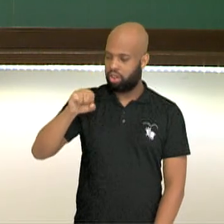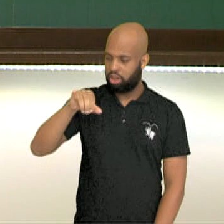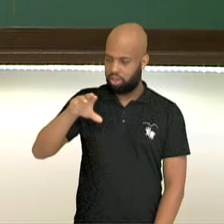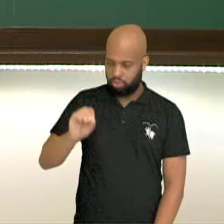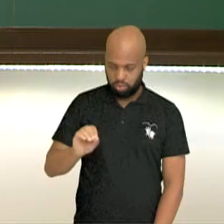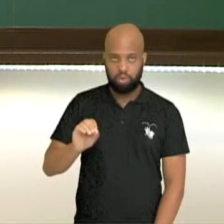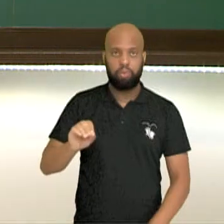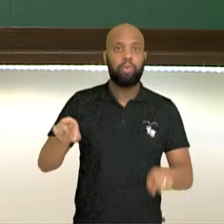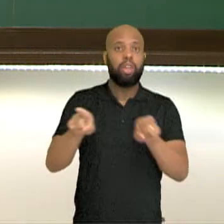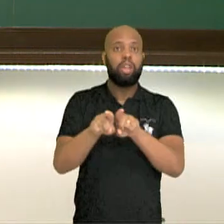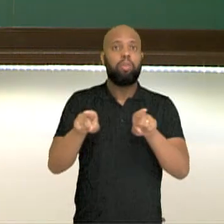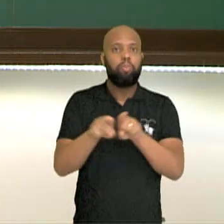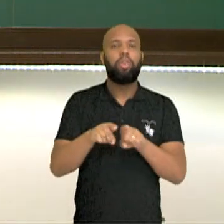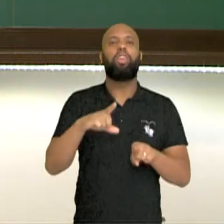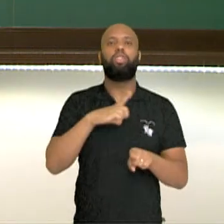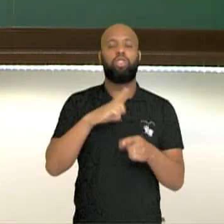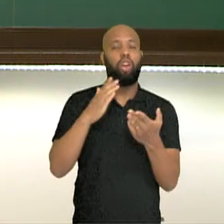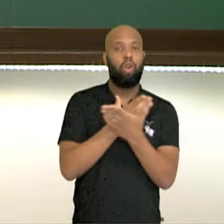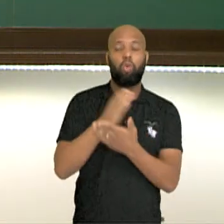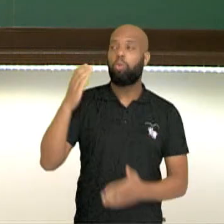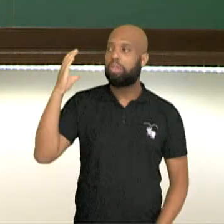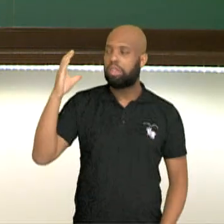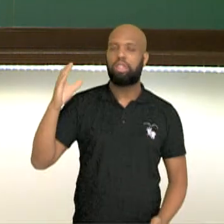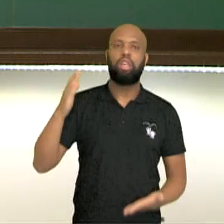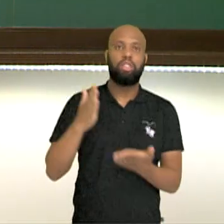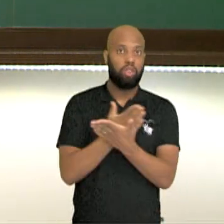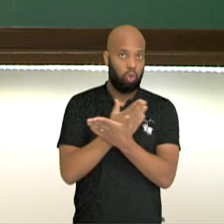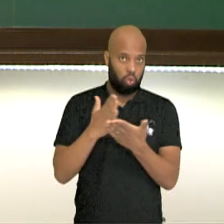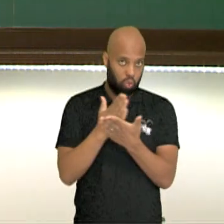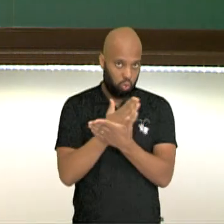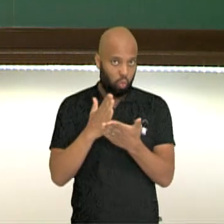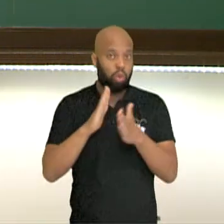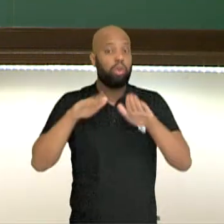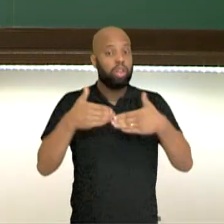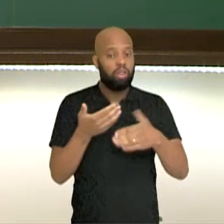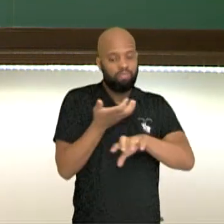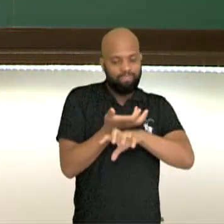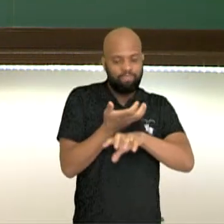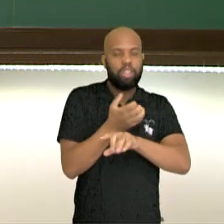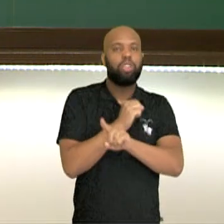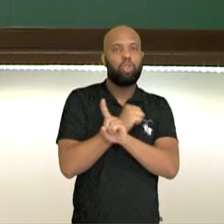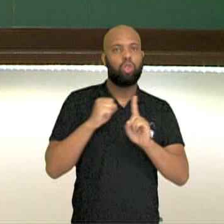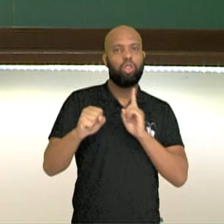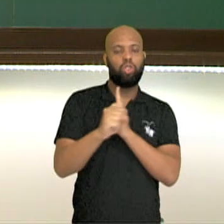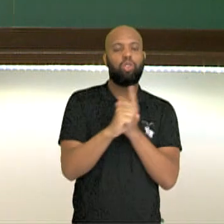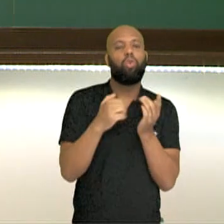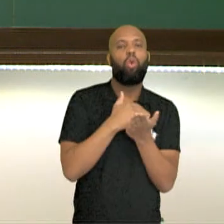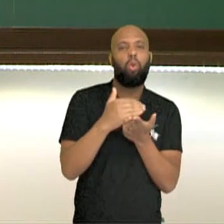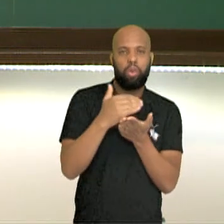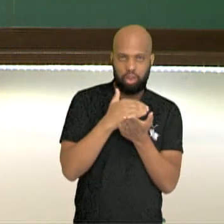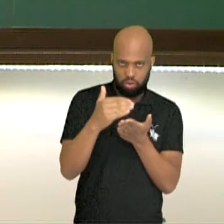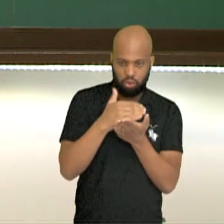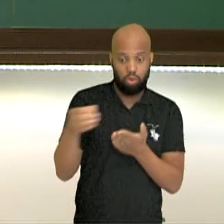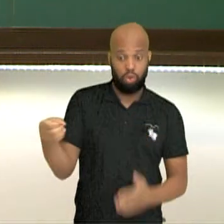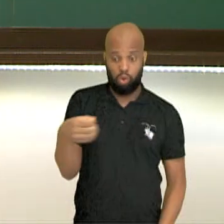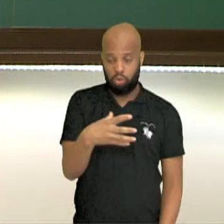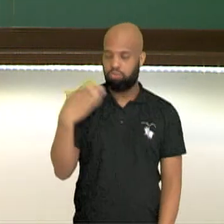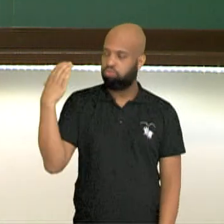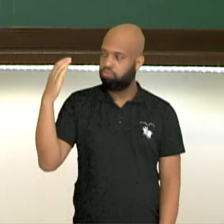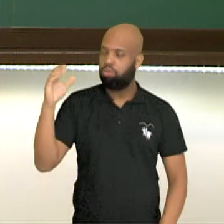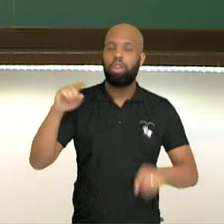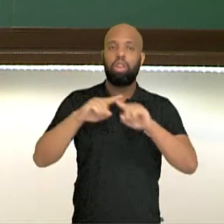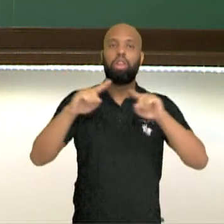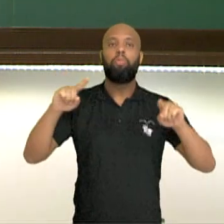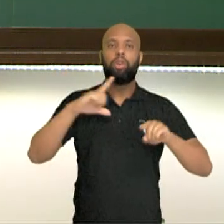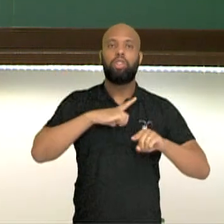crescessem, as que já existiam, e a sociologia, uma nova ciência, pudesse ganhar asas, ainda que ciência nova, mas já com